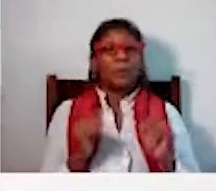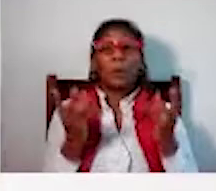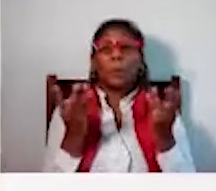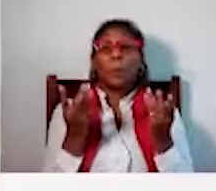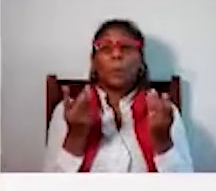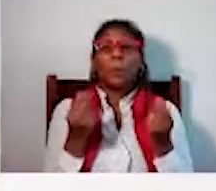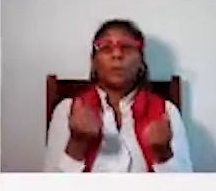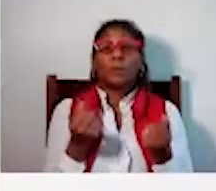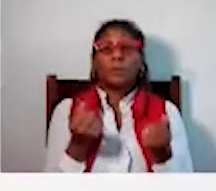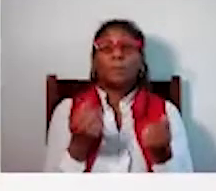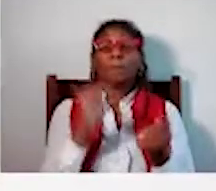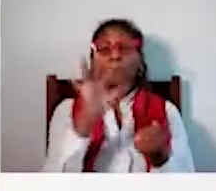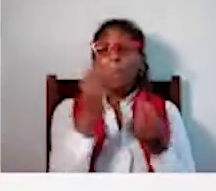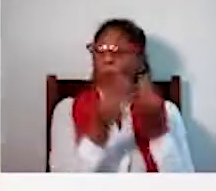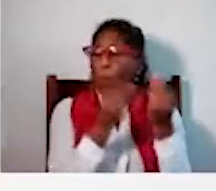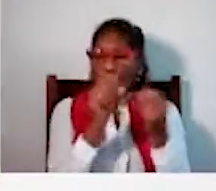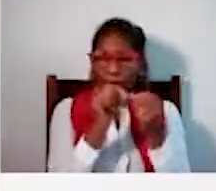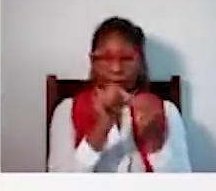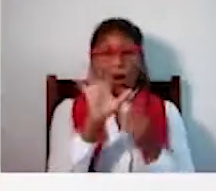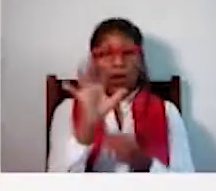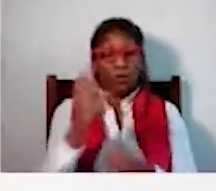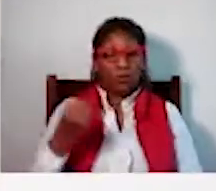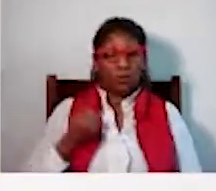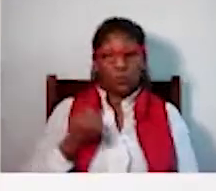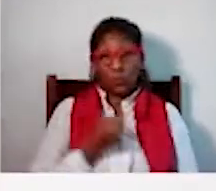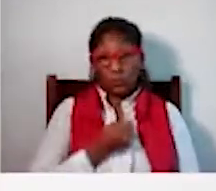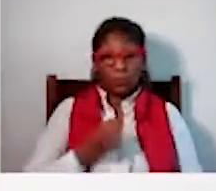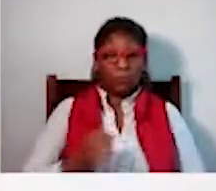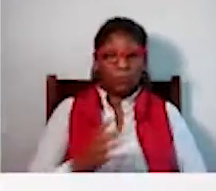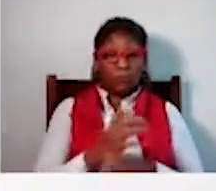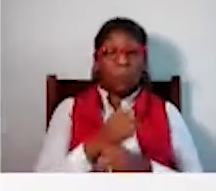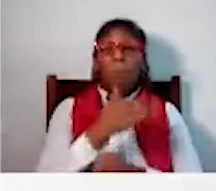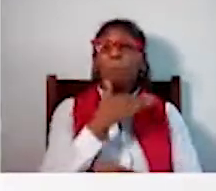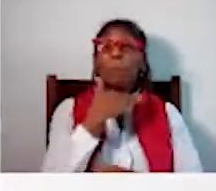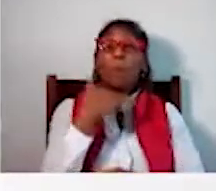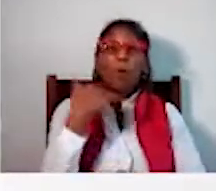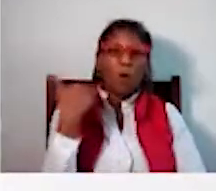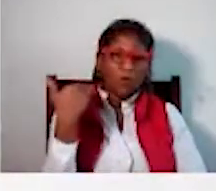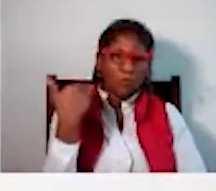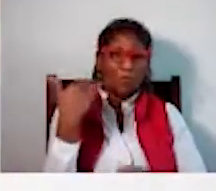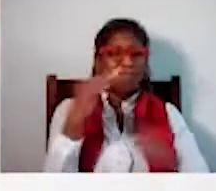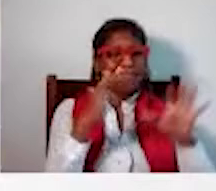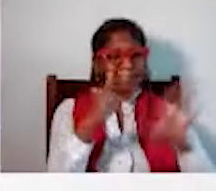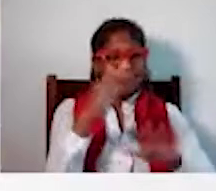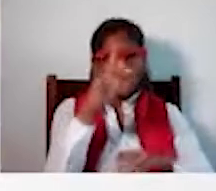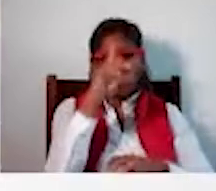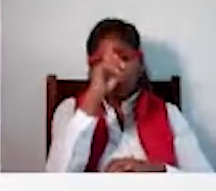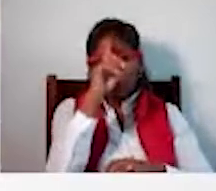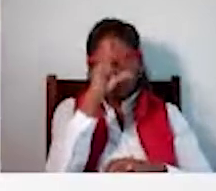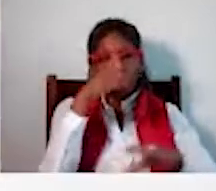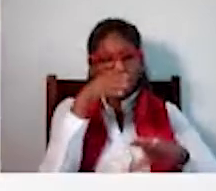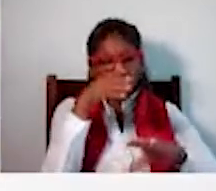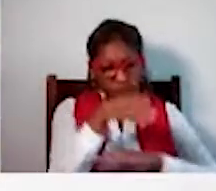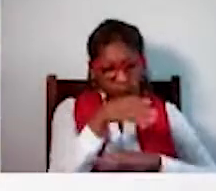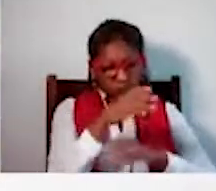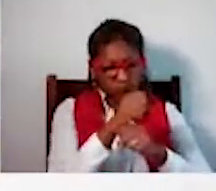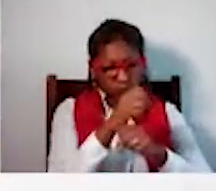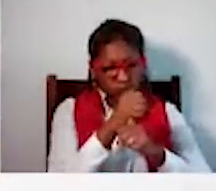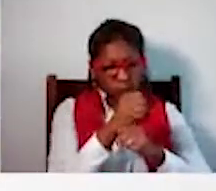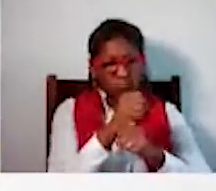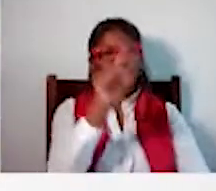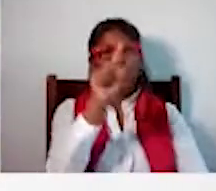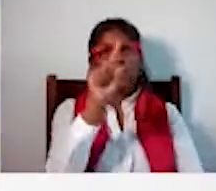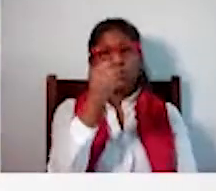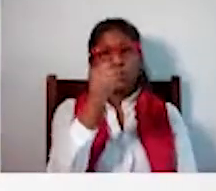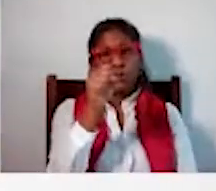é pegar o número de óbitos, multiplicar pela variação das hospitalizações, indica 18 óbitos